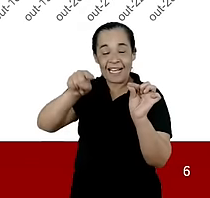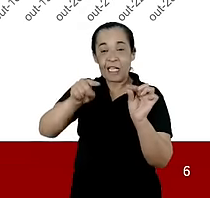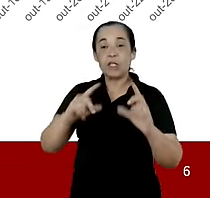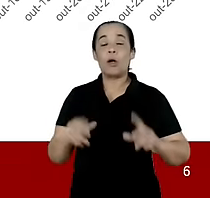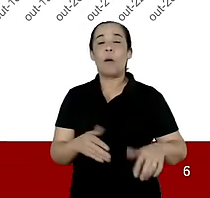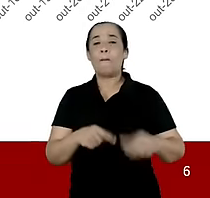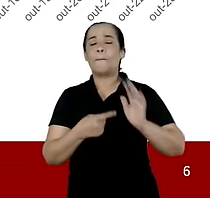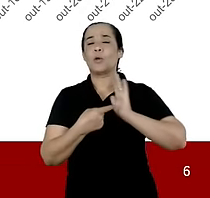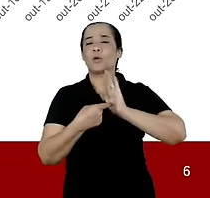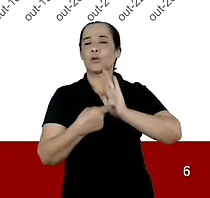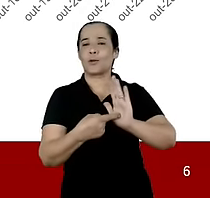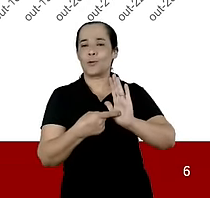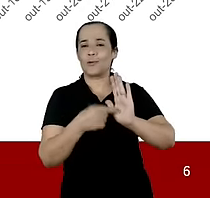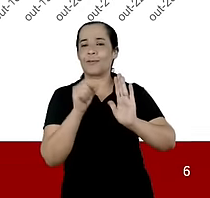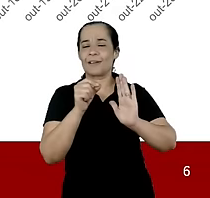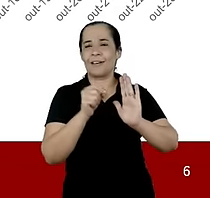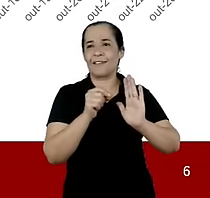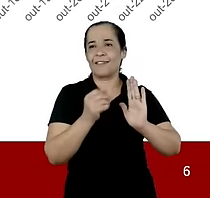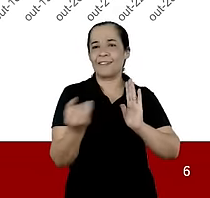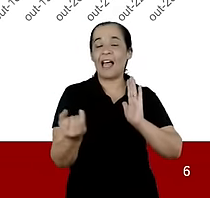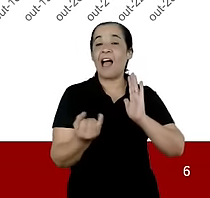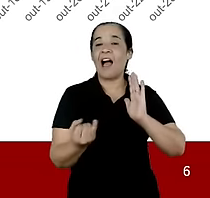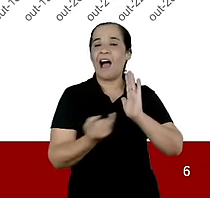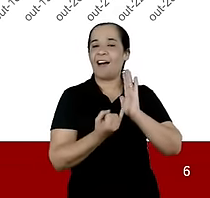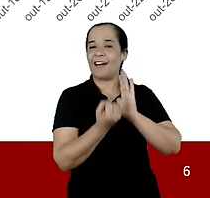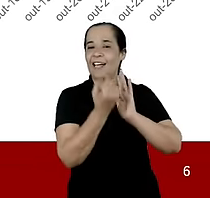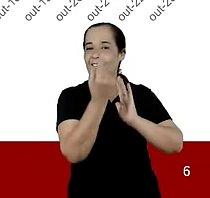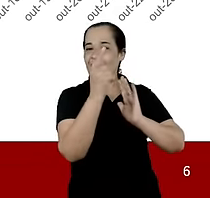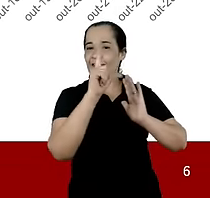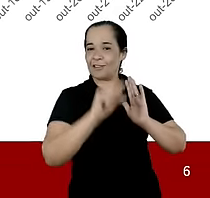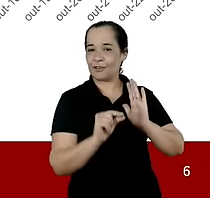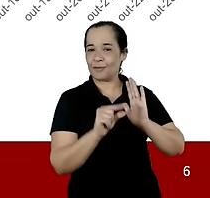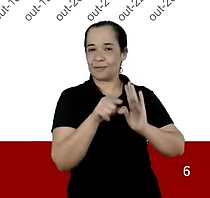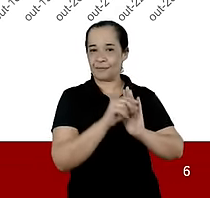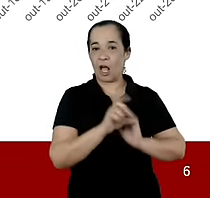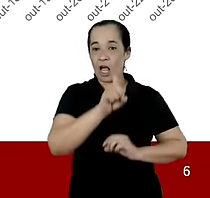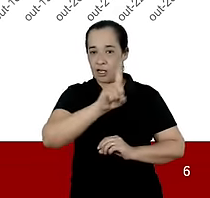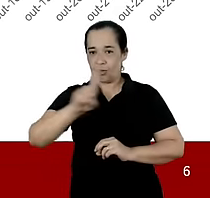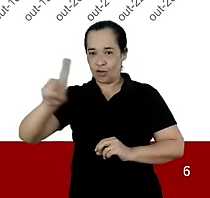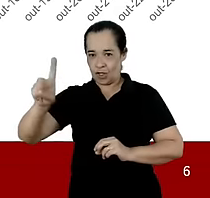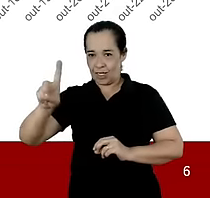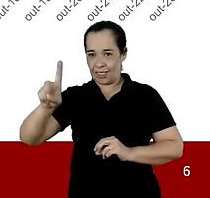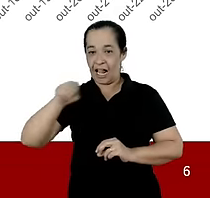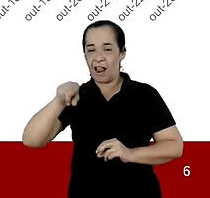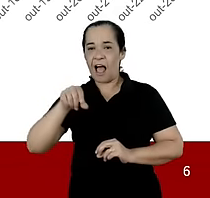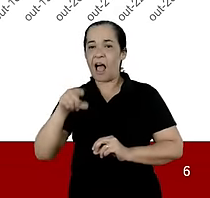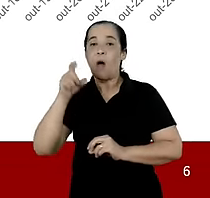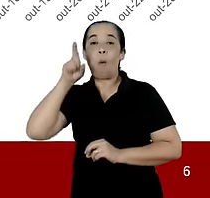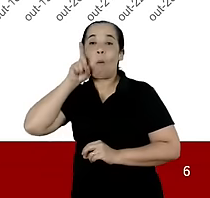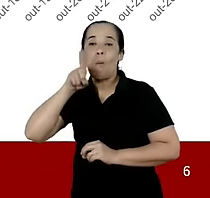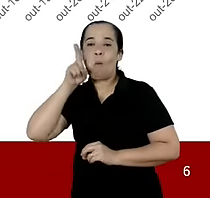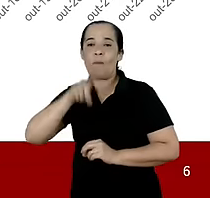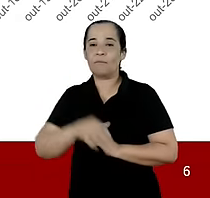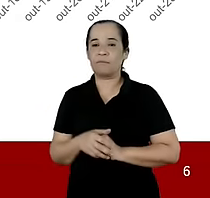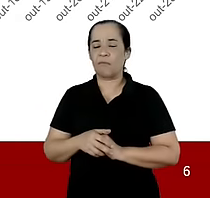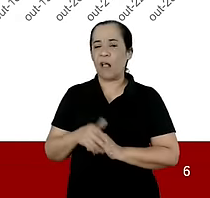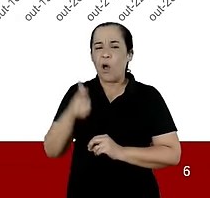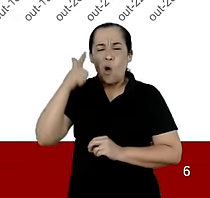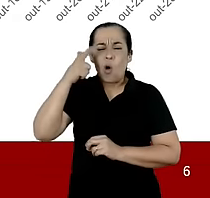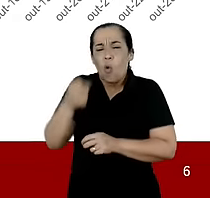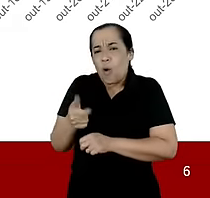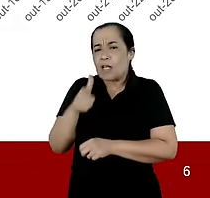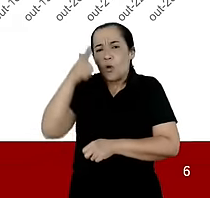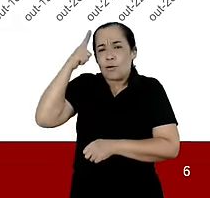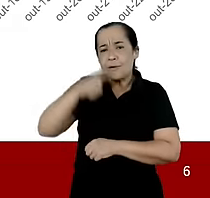da inflação e olha a expectativa no gráfico à direita da inflação nos Estados Unidos ela já tá ali muito perto da Meta os investidores talvez estejam